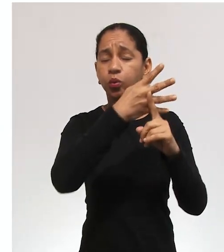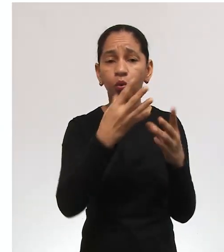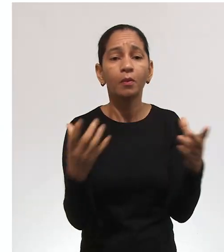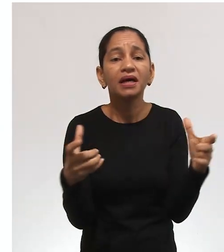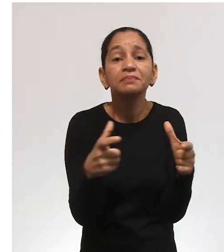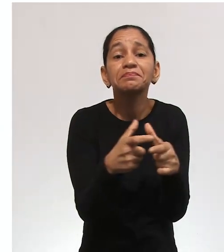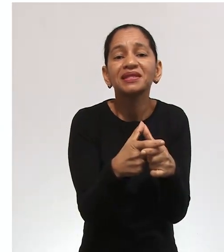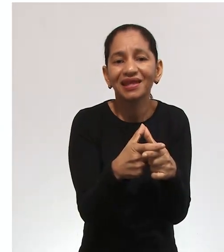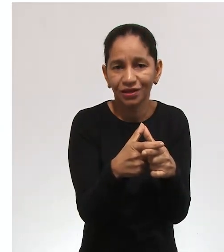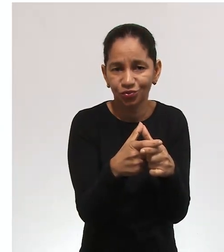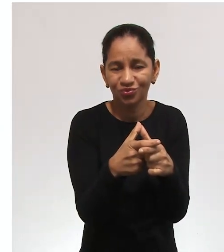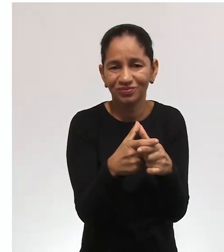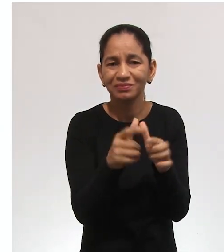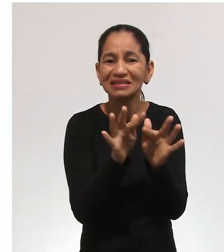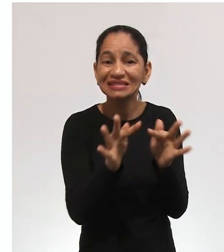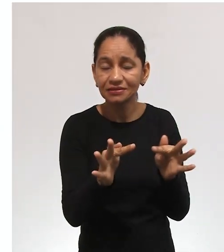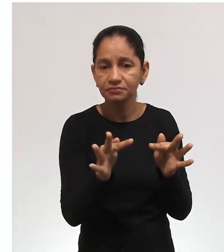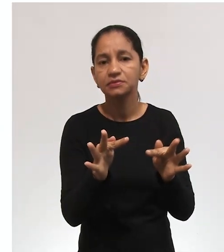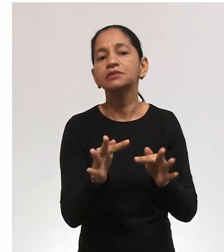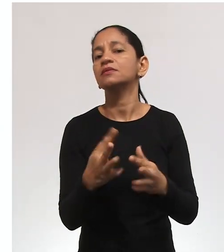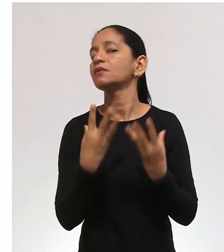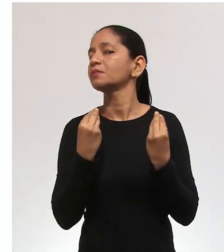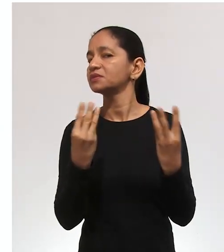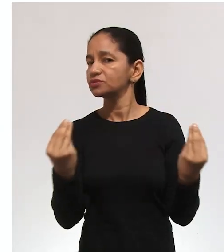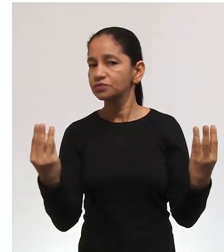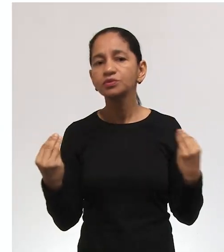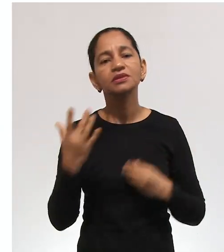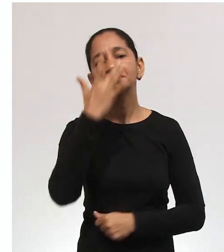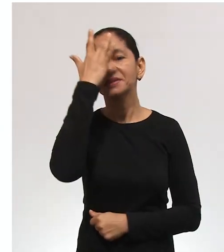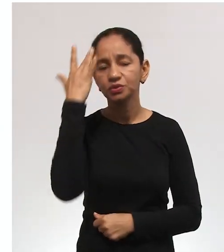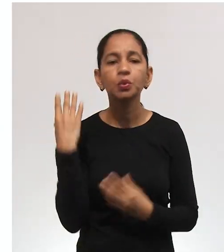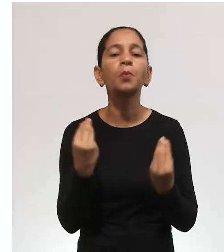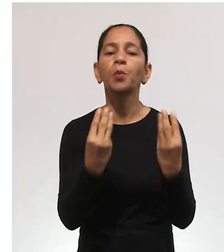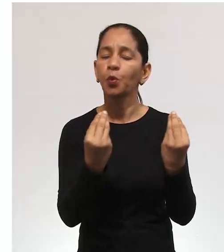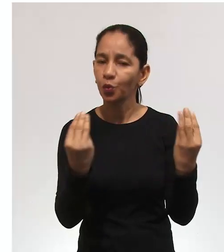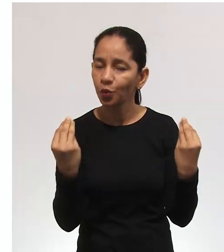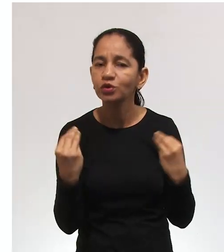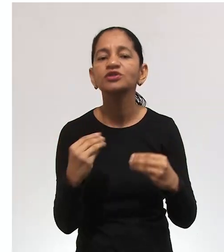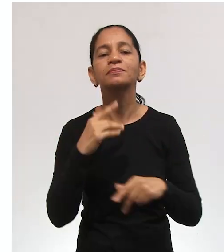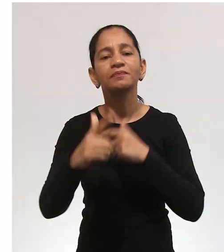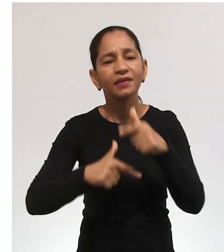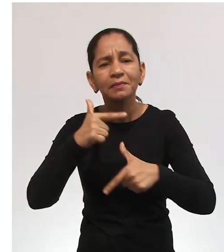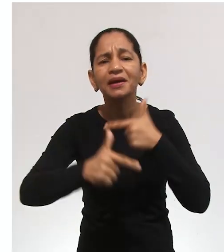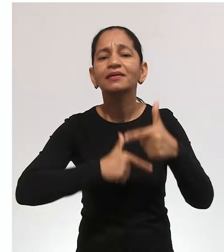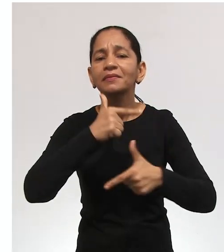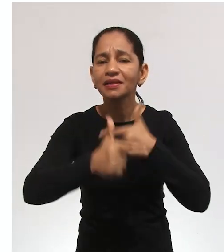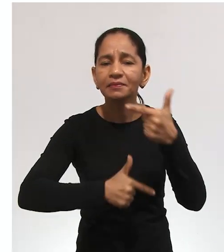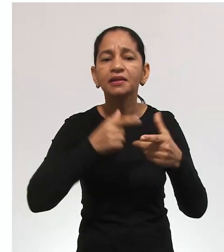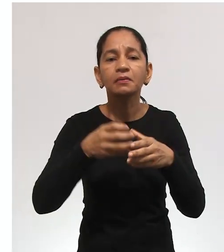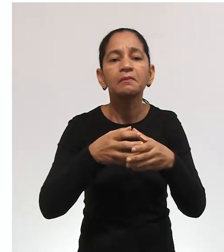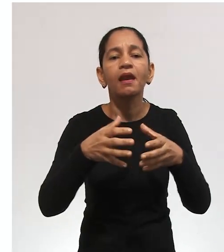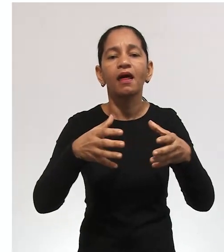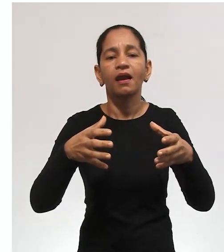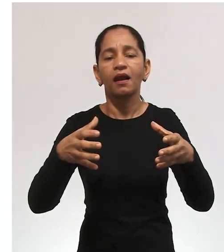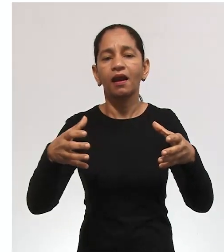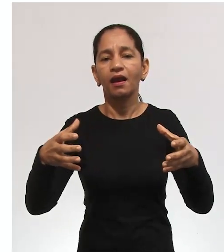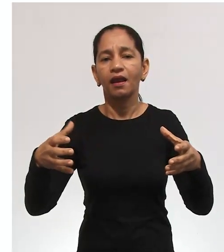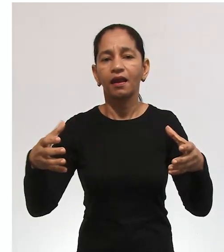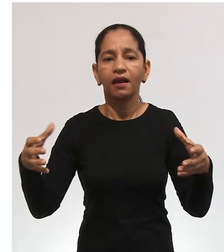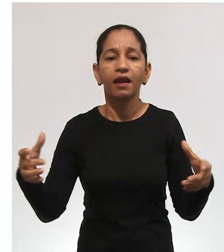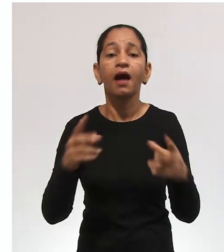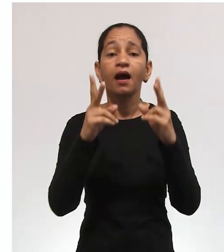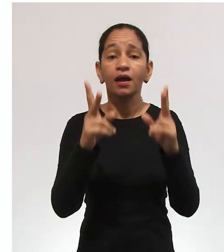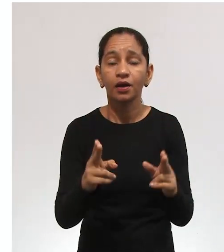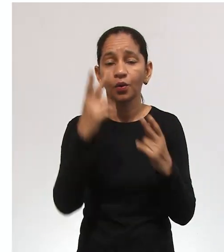pequenos espaços. E, para isso, eu preciso de muitos trabalhadores. Eu preciso de muitas pessoas operando